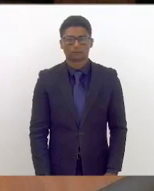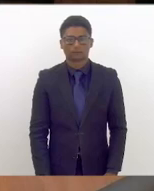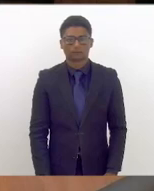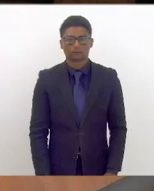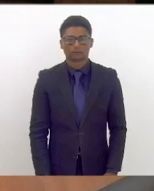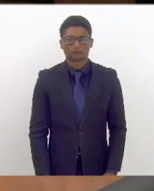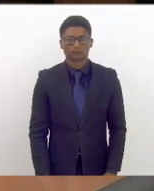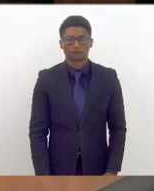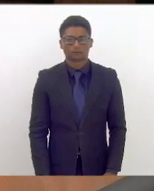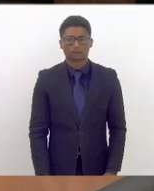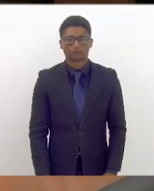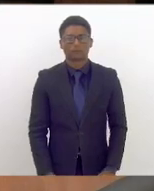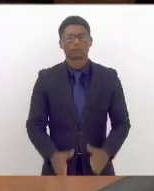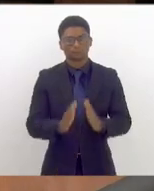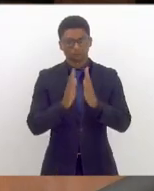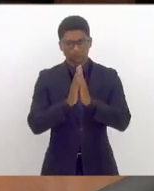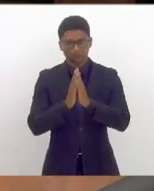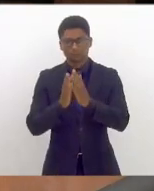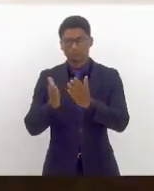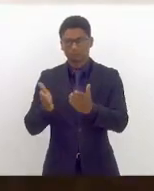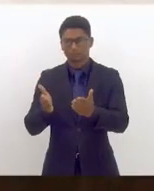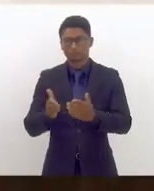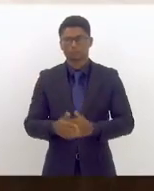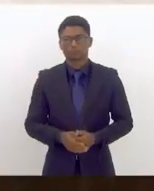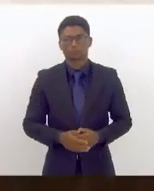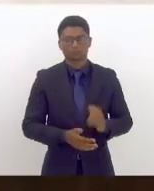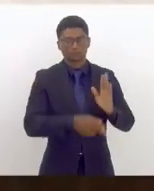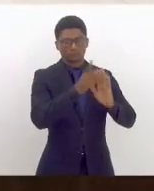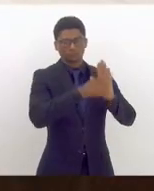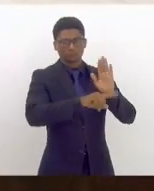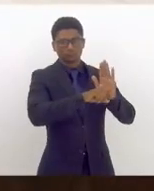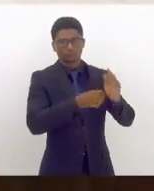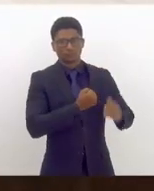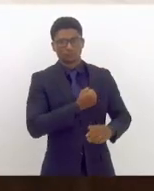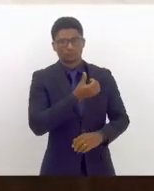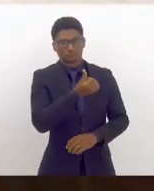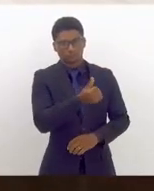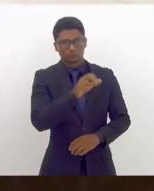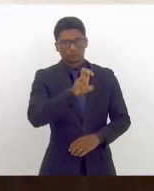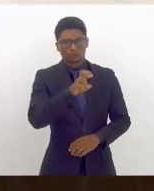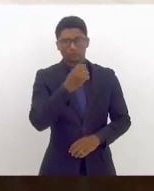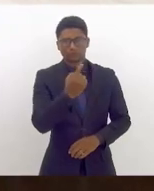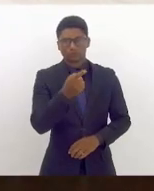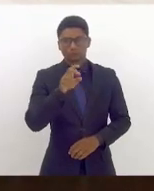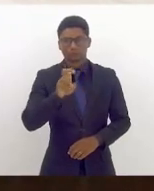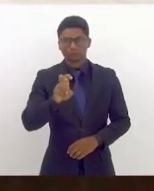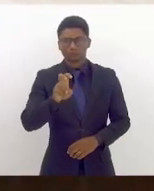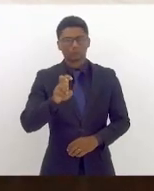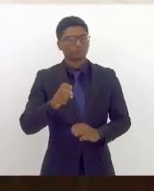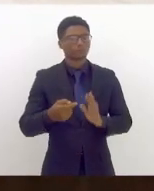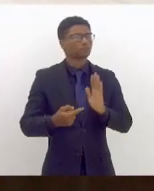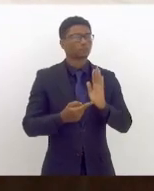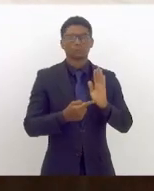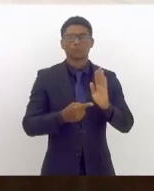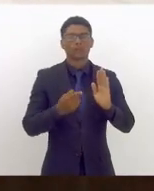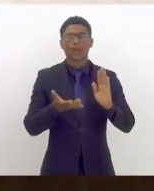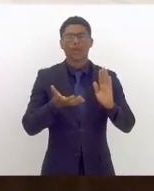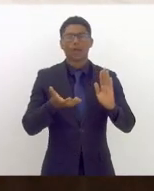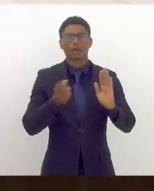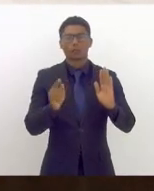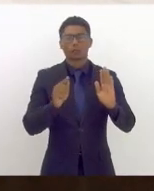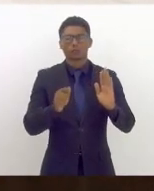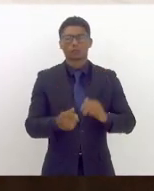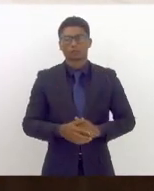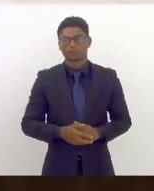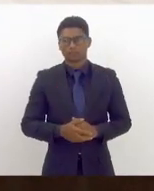por favor Deputado Luiz Sr Presidente lei 6515 pretende nada mais nada menos